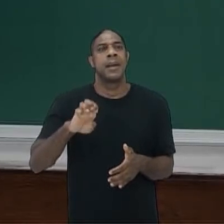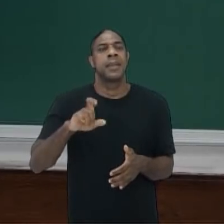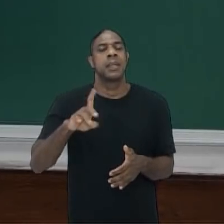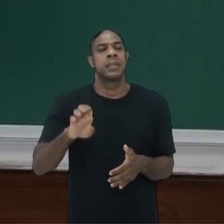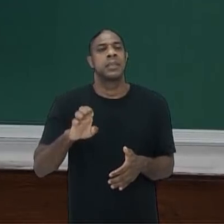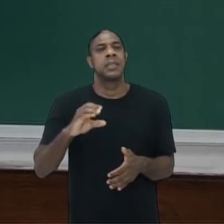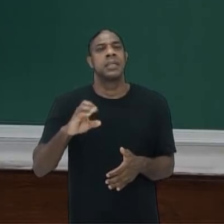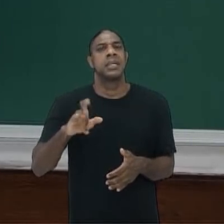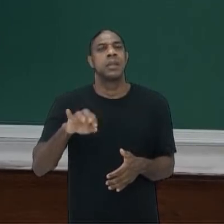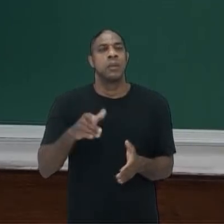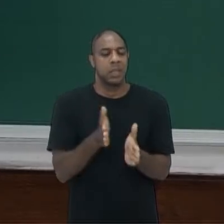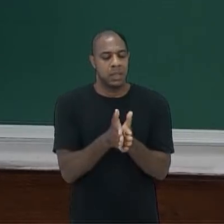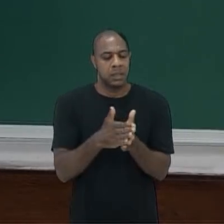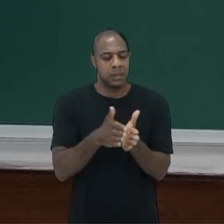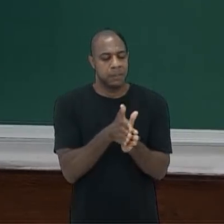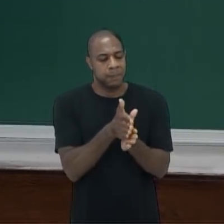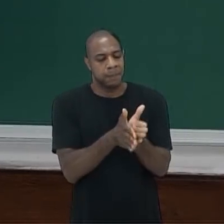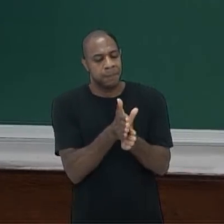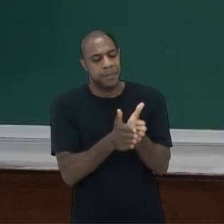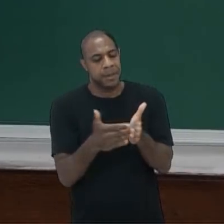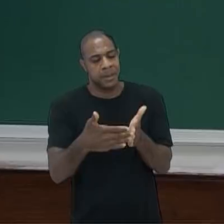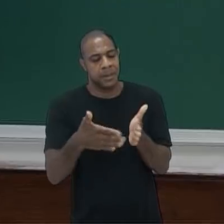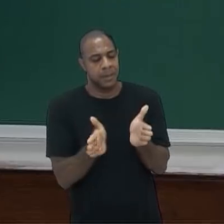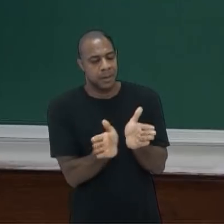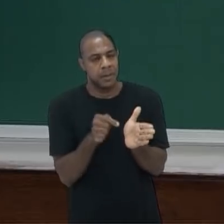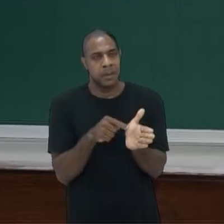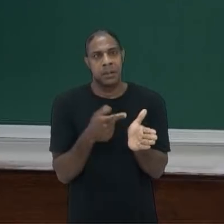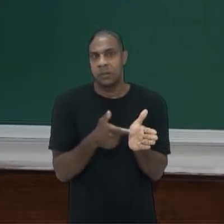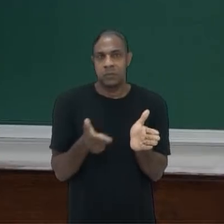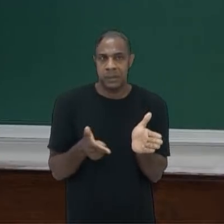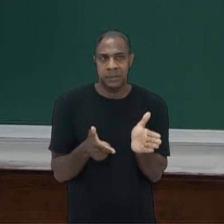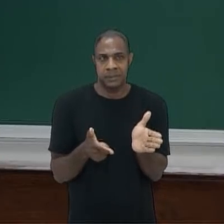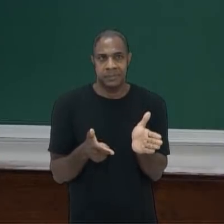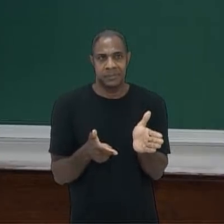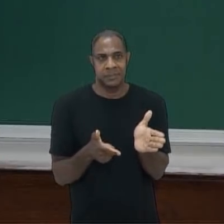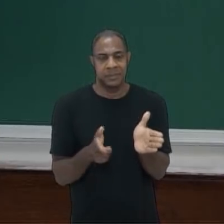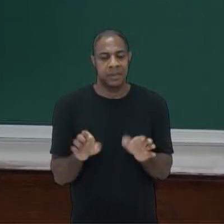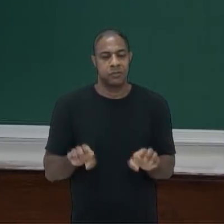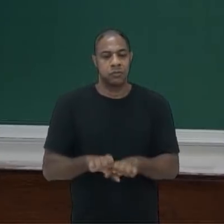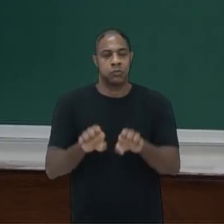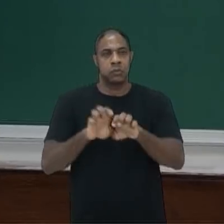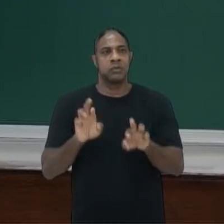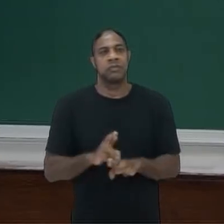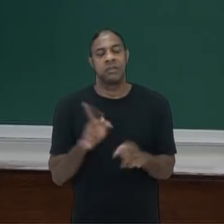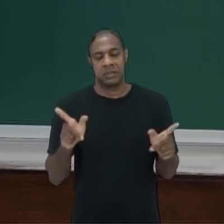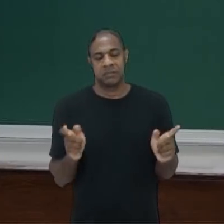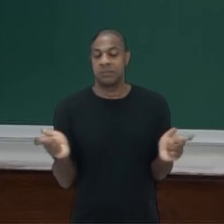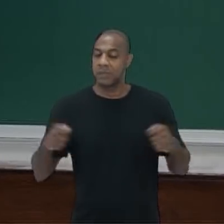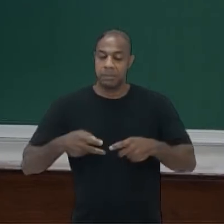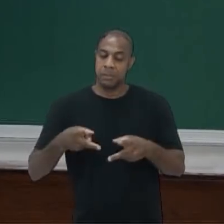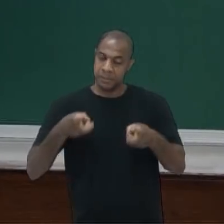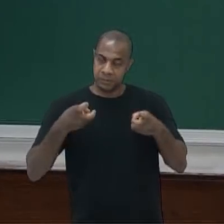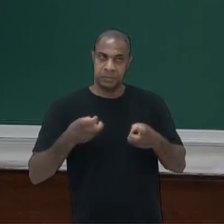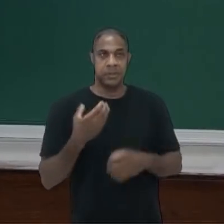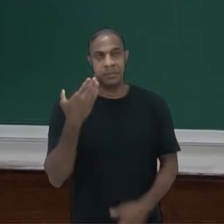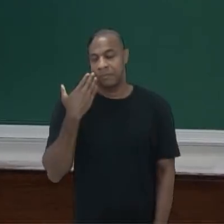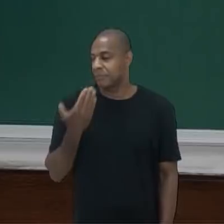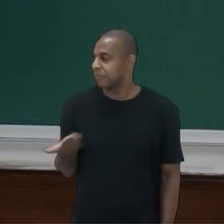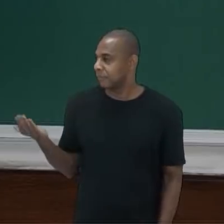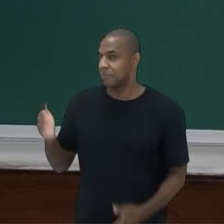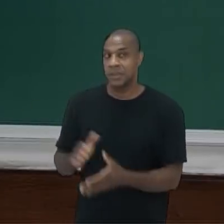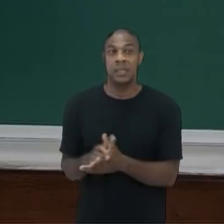não vejo cloroplastos, eu não vejo outras estruturas, outras organelas. Então eu consigo diferenciá-las. Tem